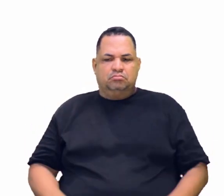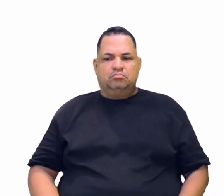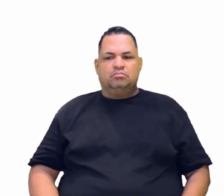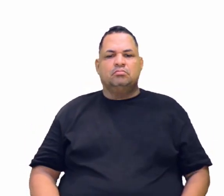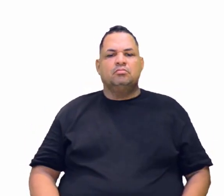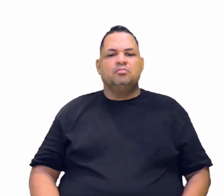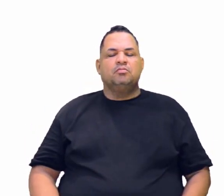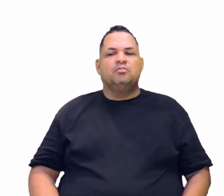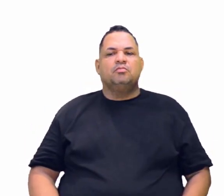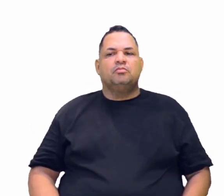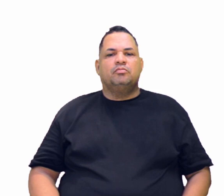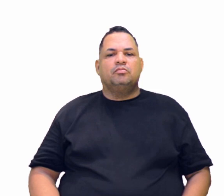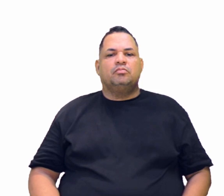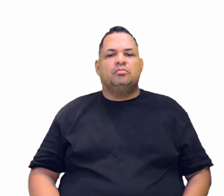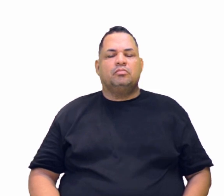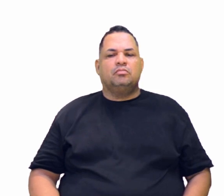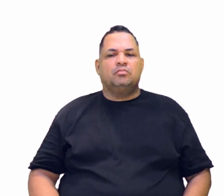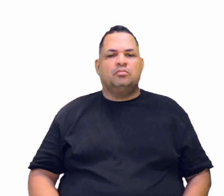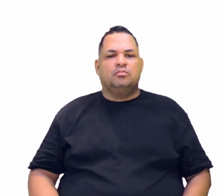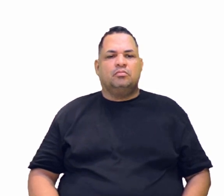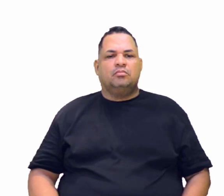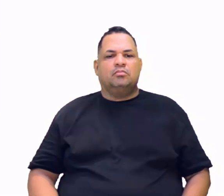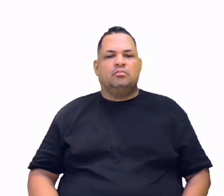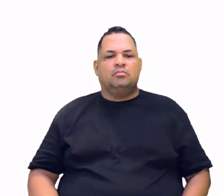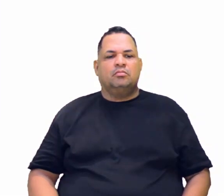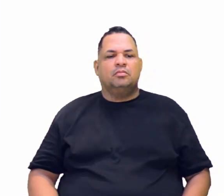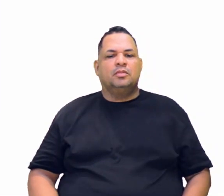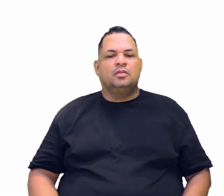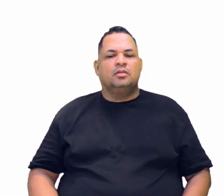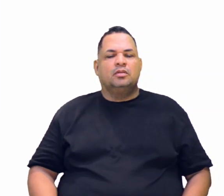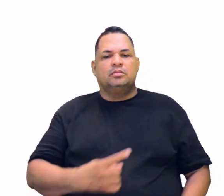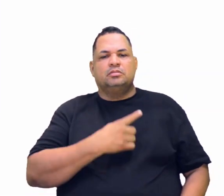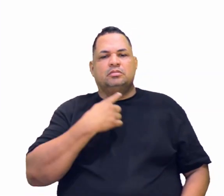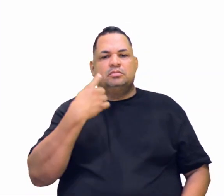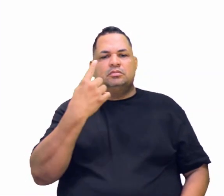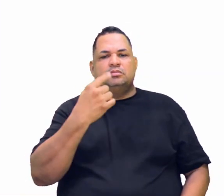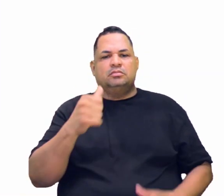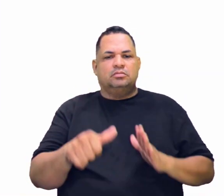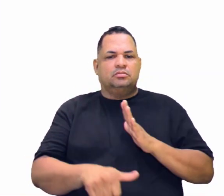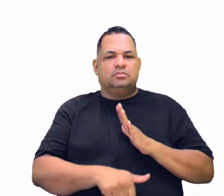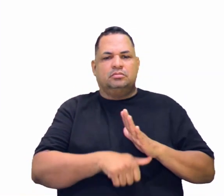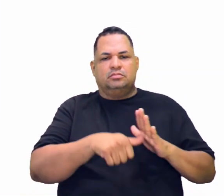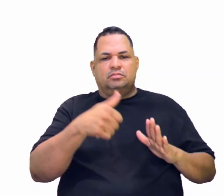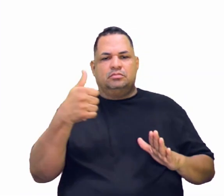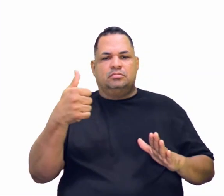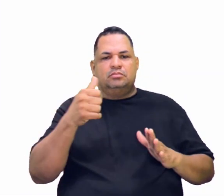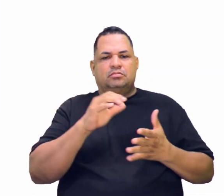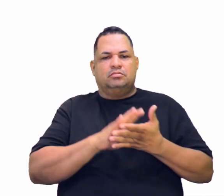E olha só, o nosso primeiro indigenista foi o Rondon.